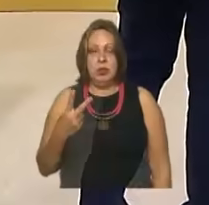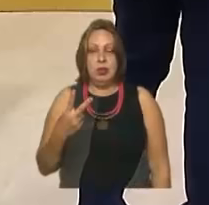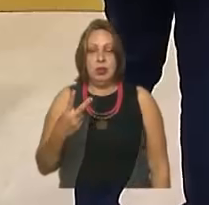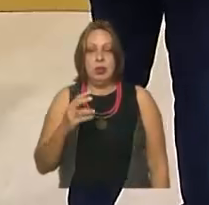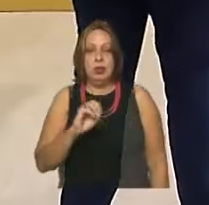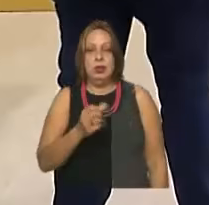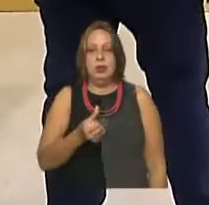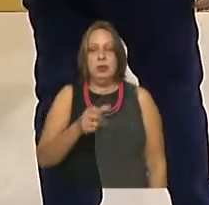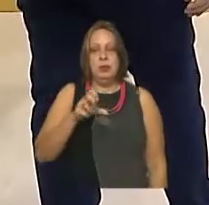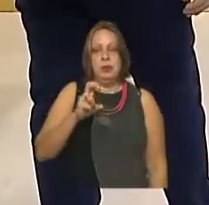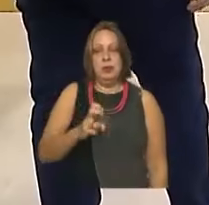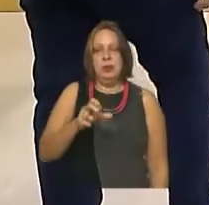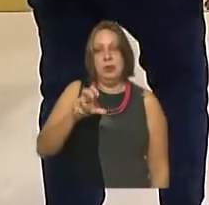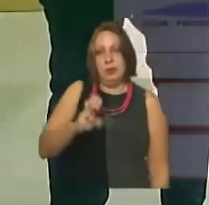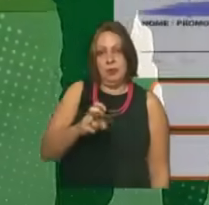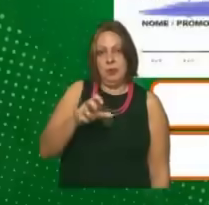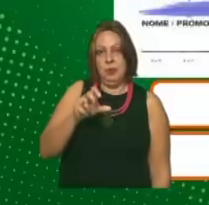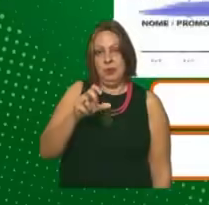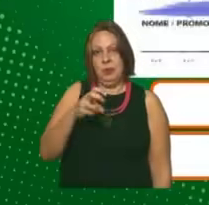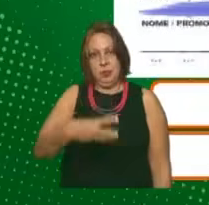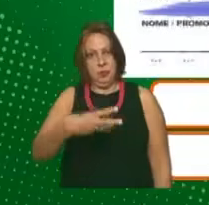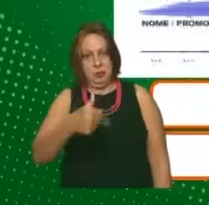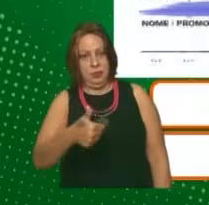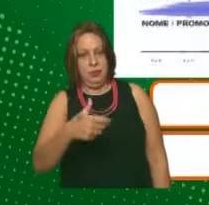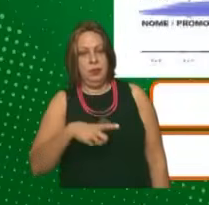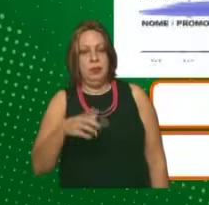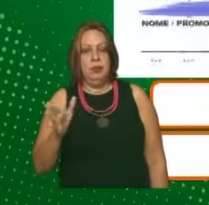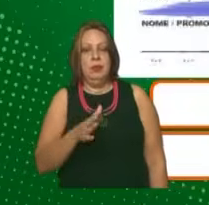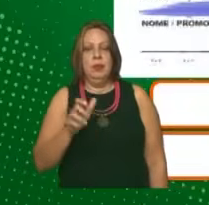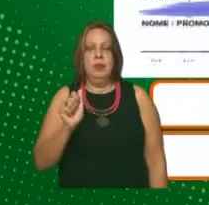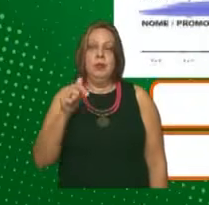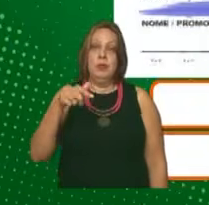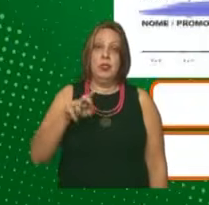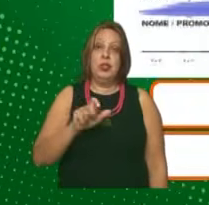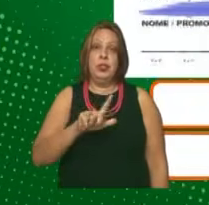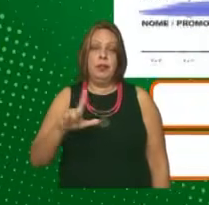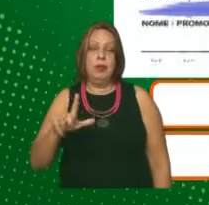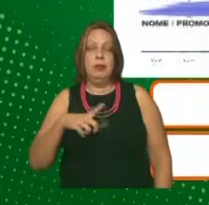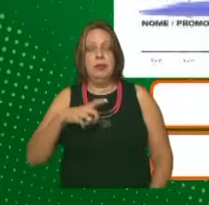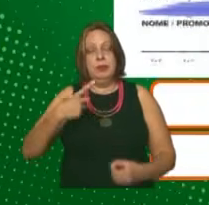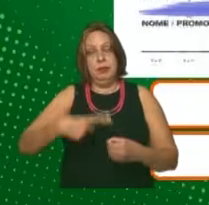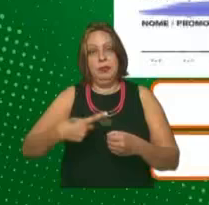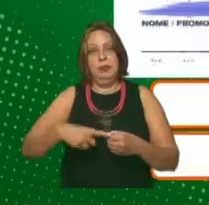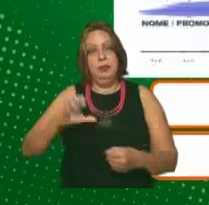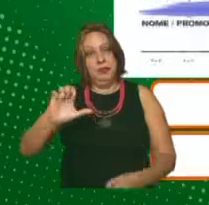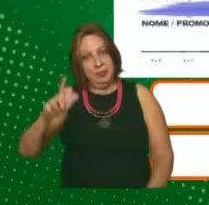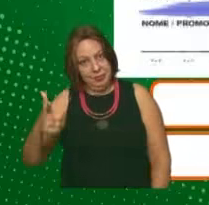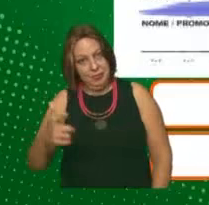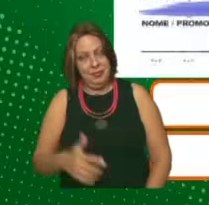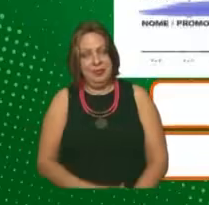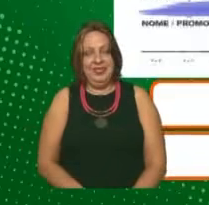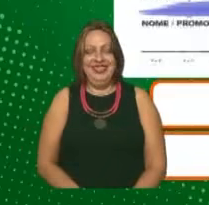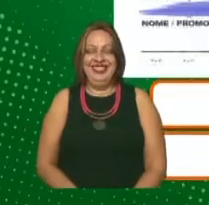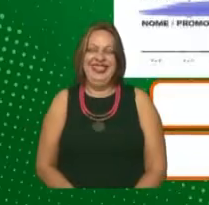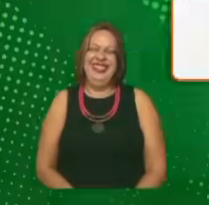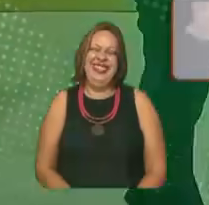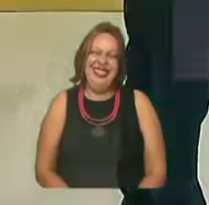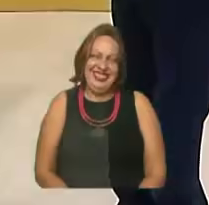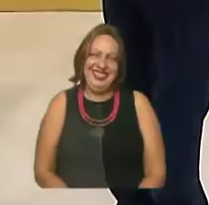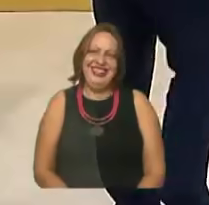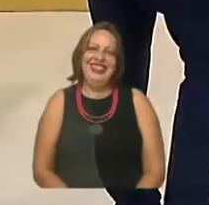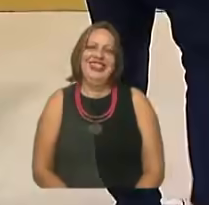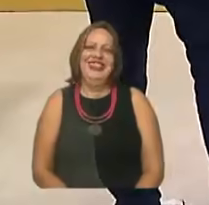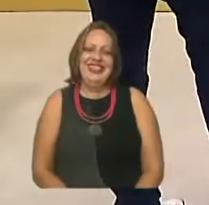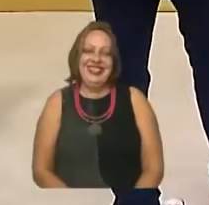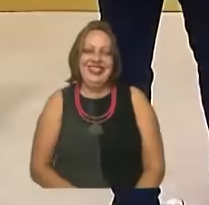tela, 069531. Angeval Ribeiro, Estância, a cidade regional também, parabéns. Para fechar esse time de